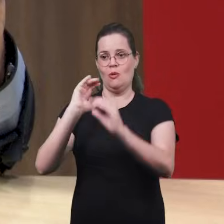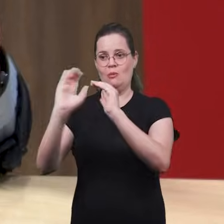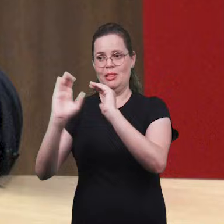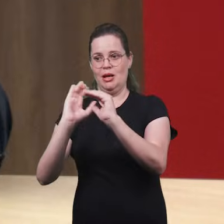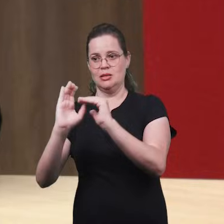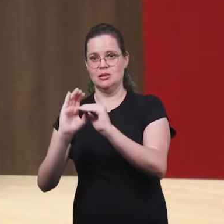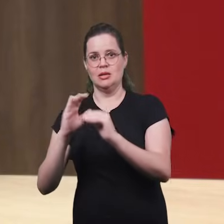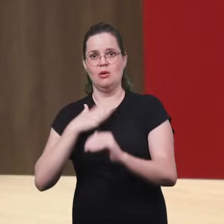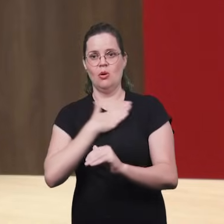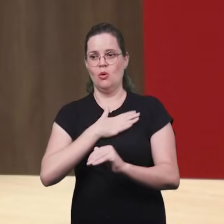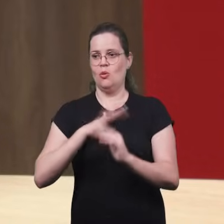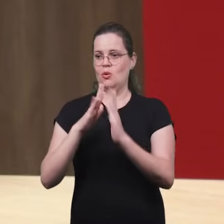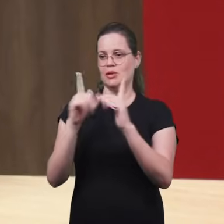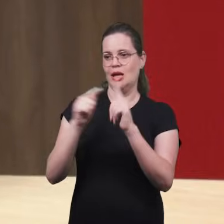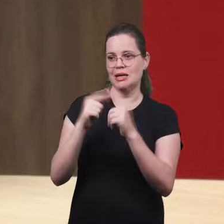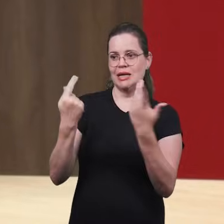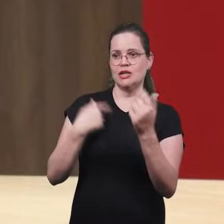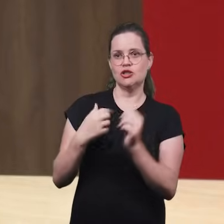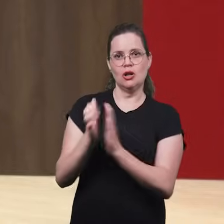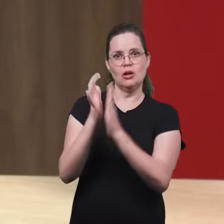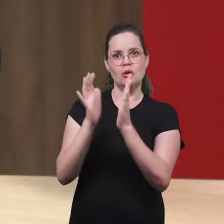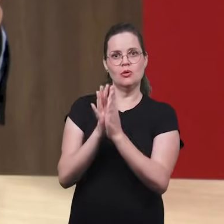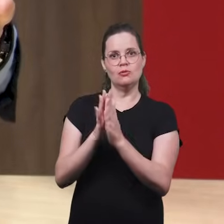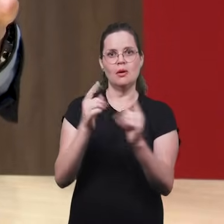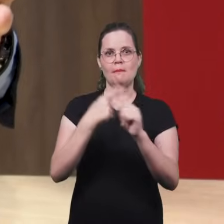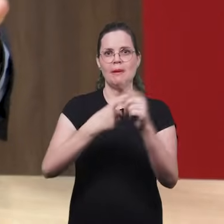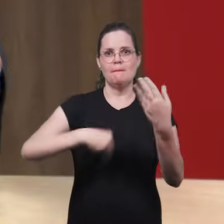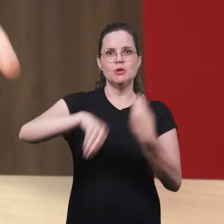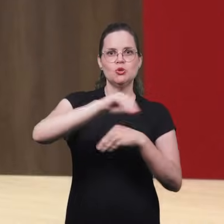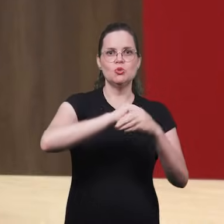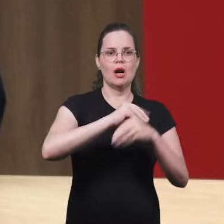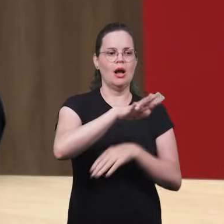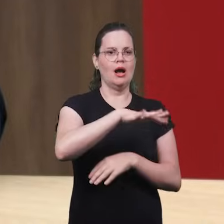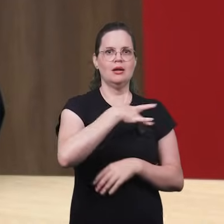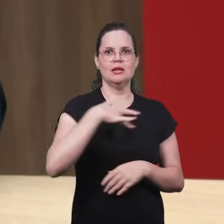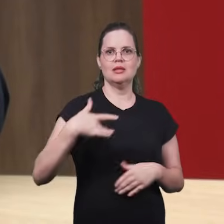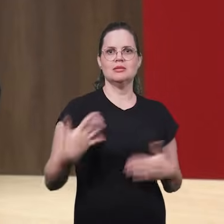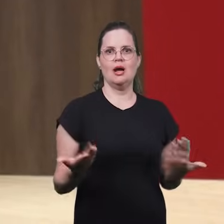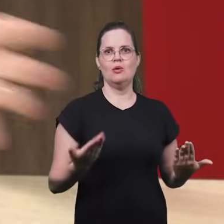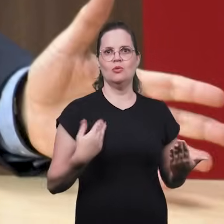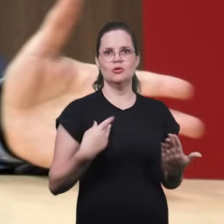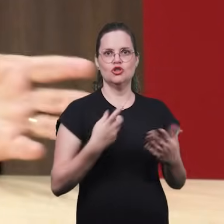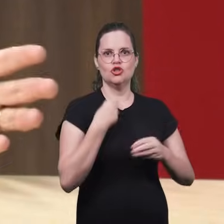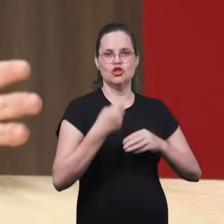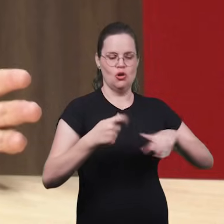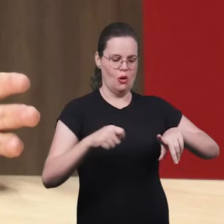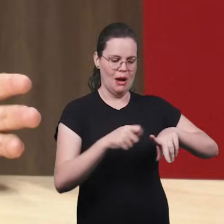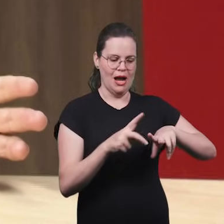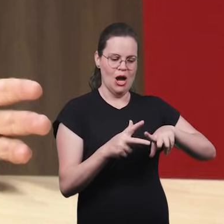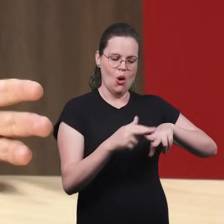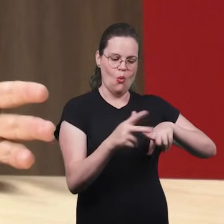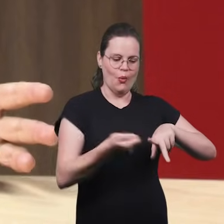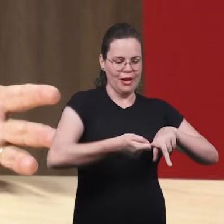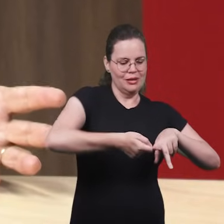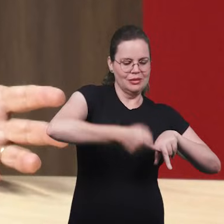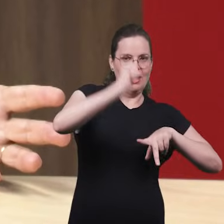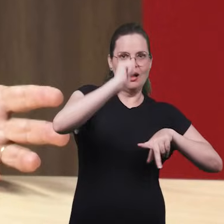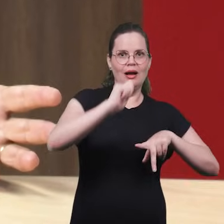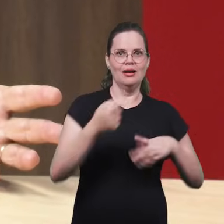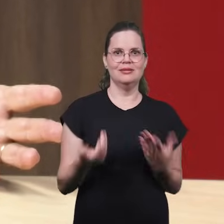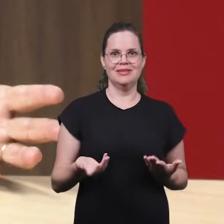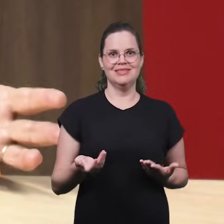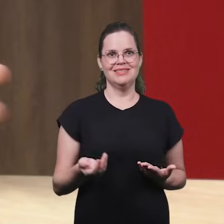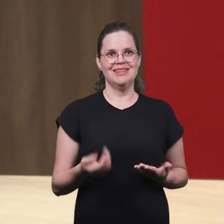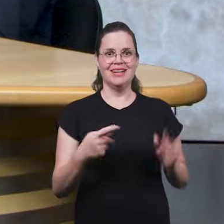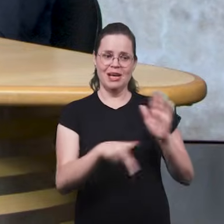de assistir, muita coisa da igreja, louvores que a gente gosta, misturado com extração de unha.